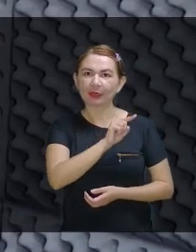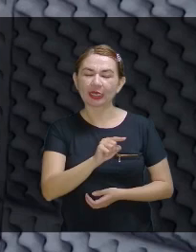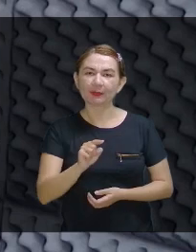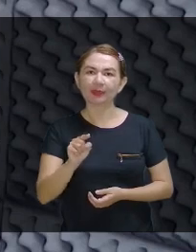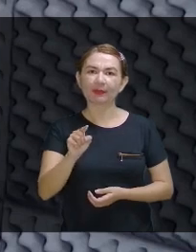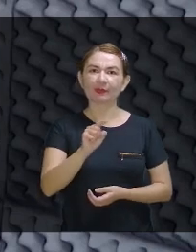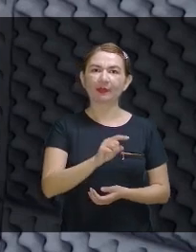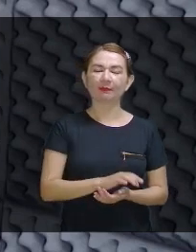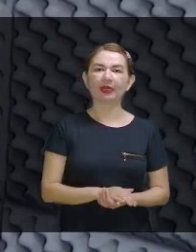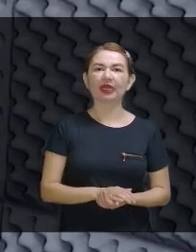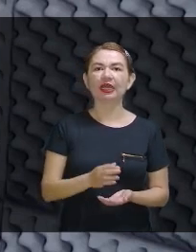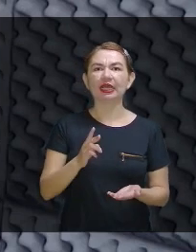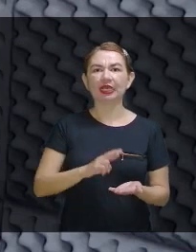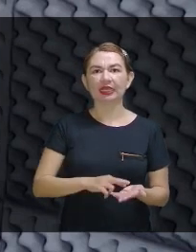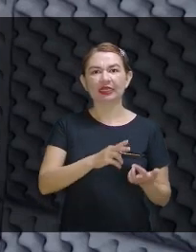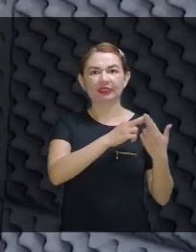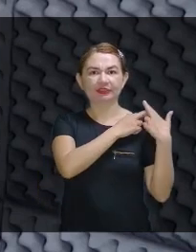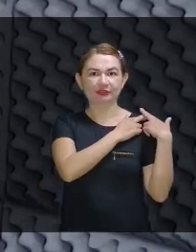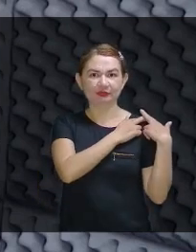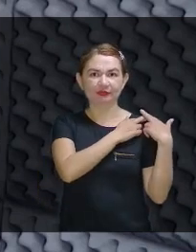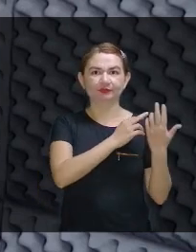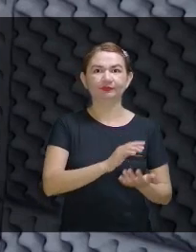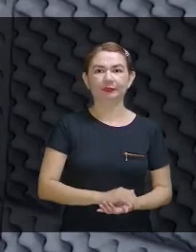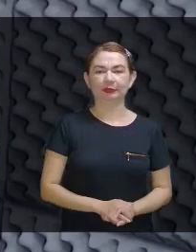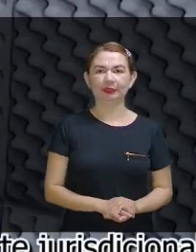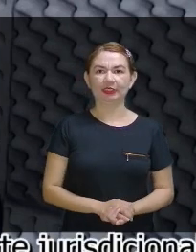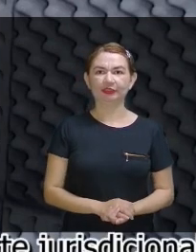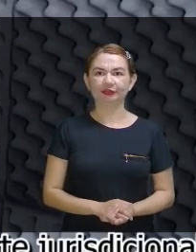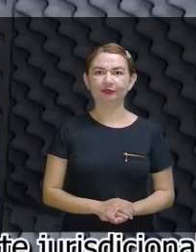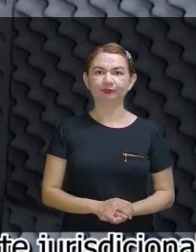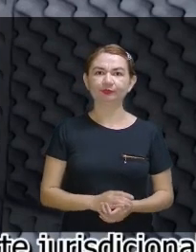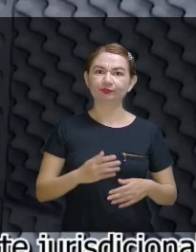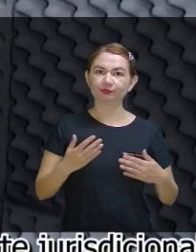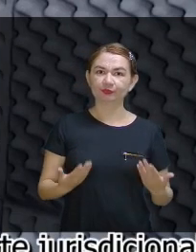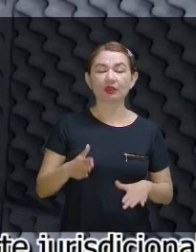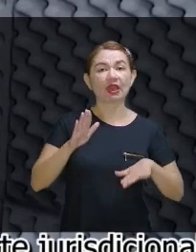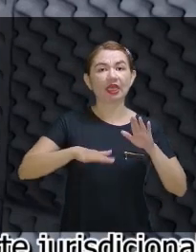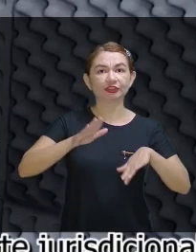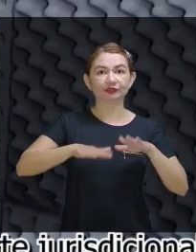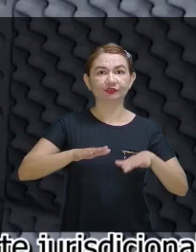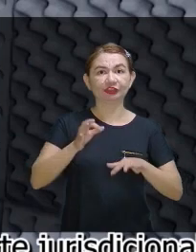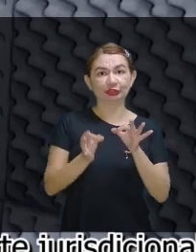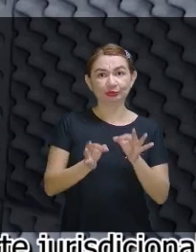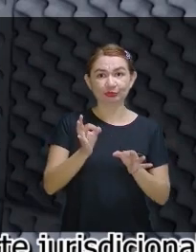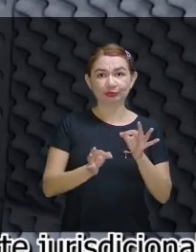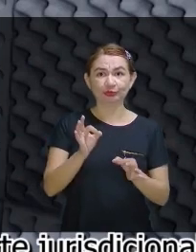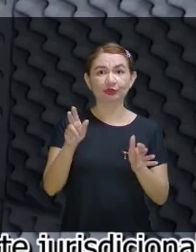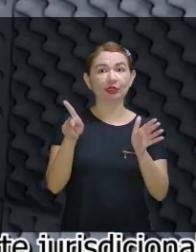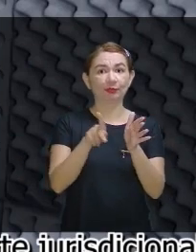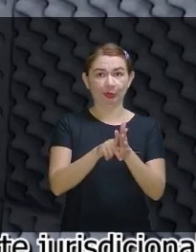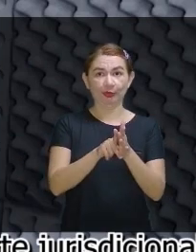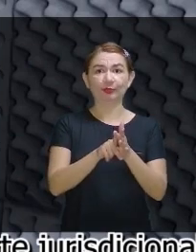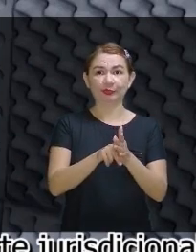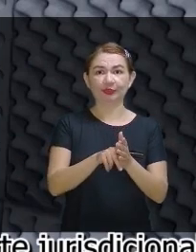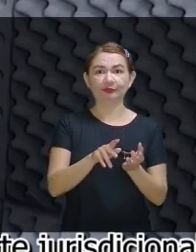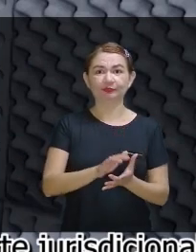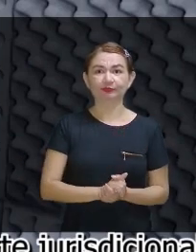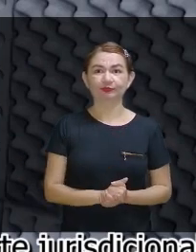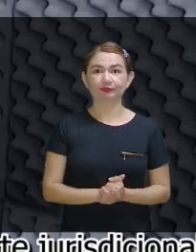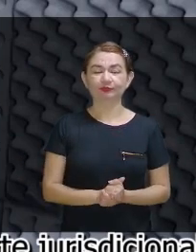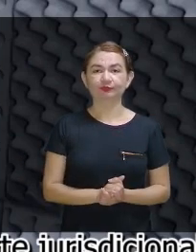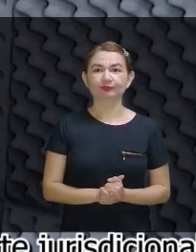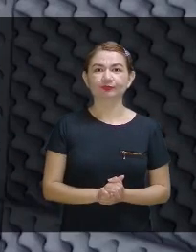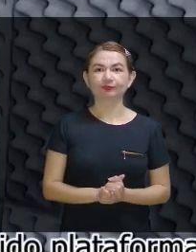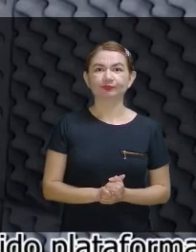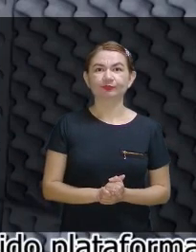como funciona. Cada tribunal tem a sua competência. Só que, às vezes, cada um julga de uma maneira, isso é na parte jurisdicional.